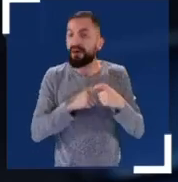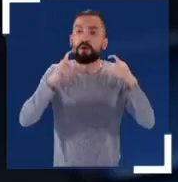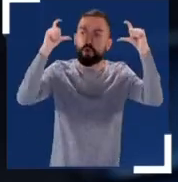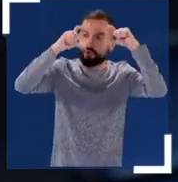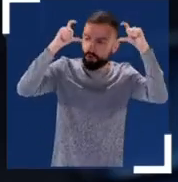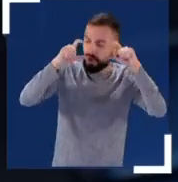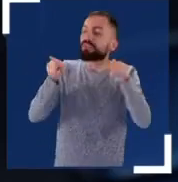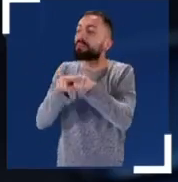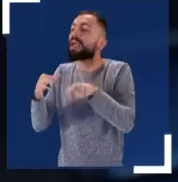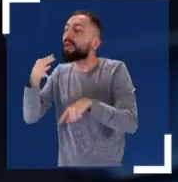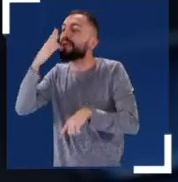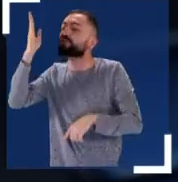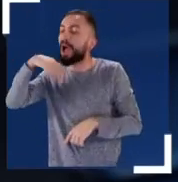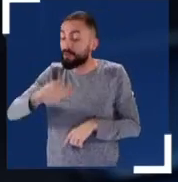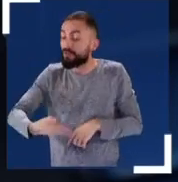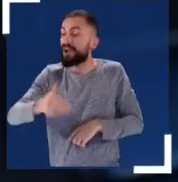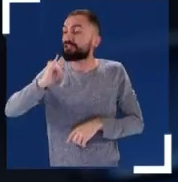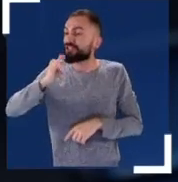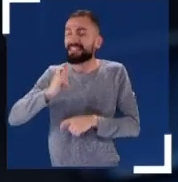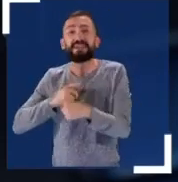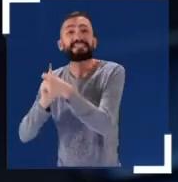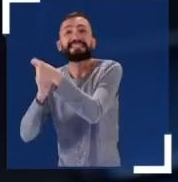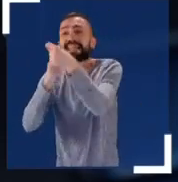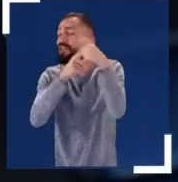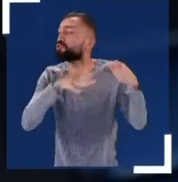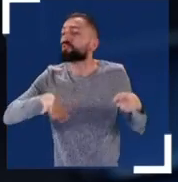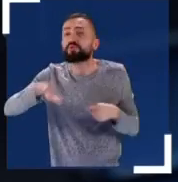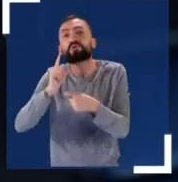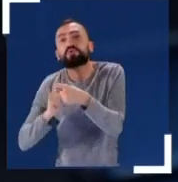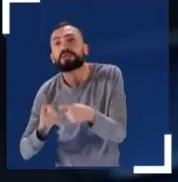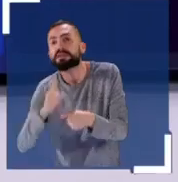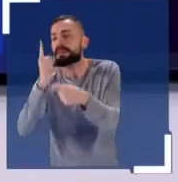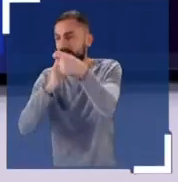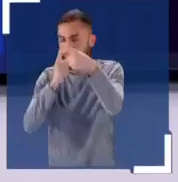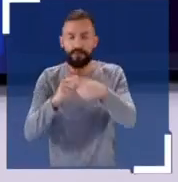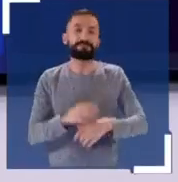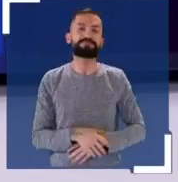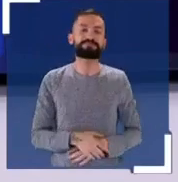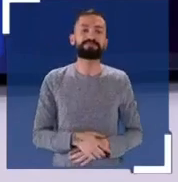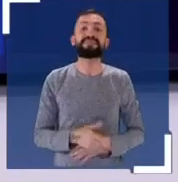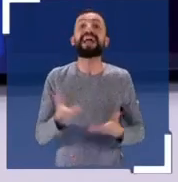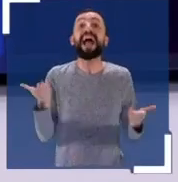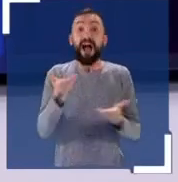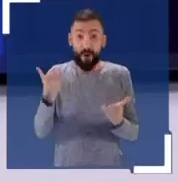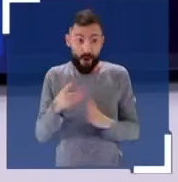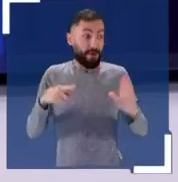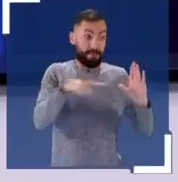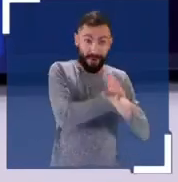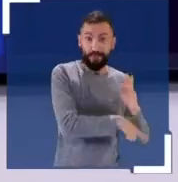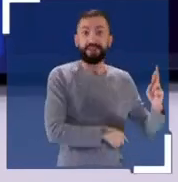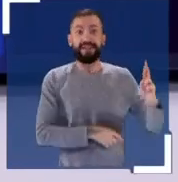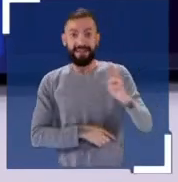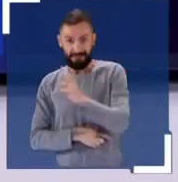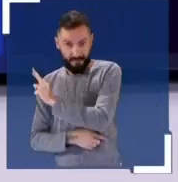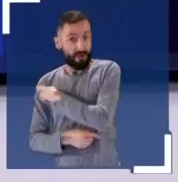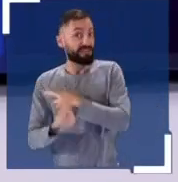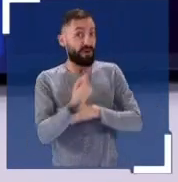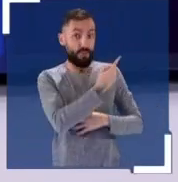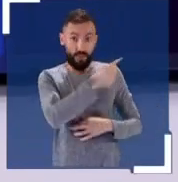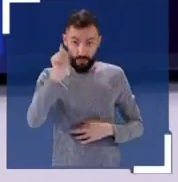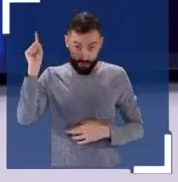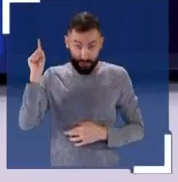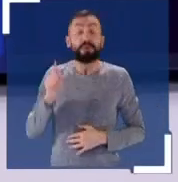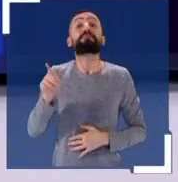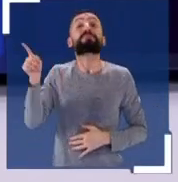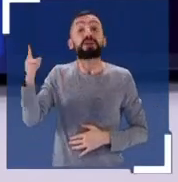janeiro para todos os municípios do interior de São Paulo. Nós estamos na última rodada de perguntas e respostas deste bloco. O